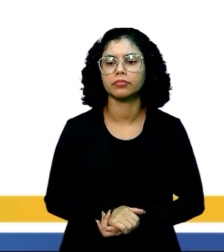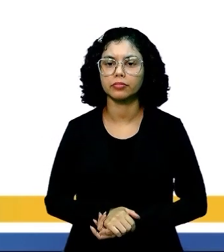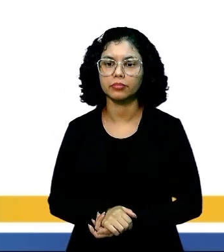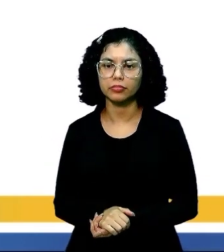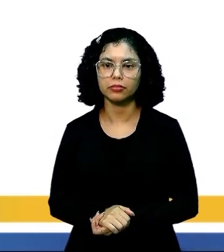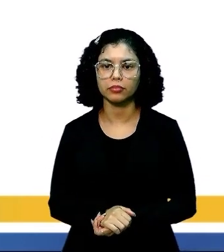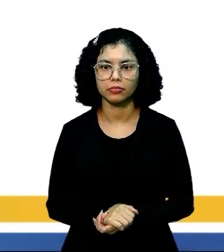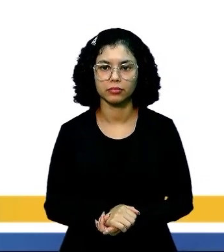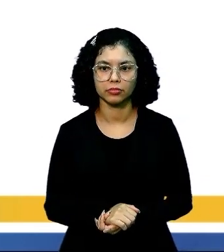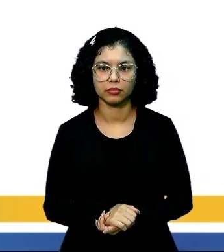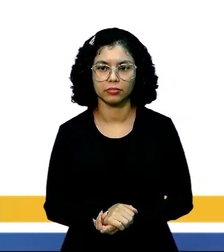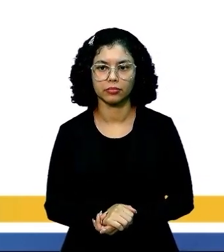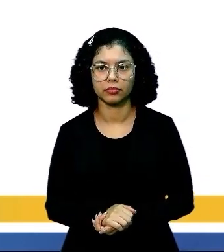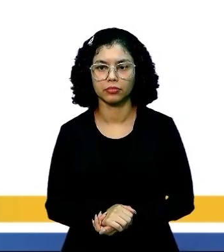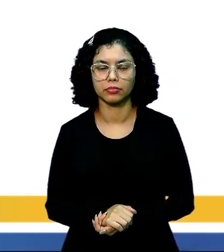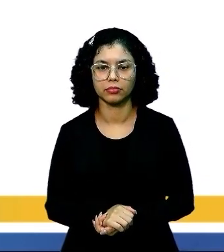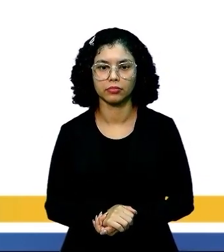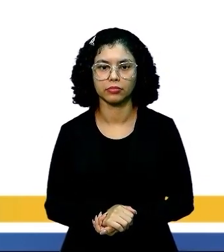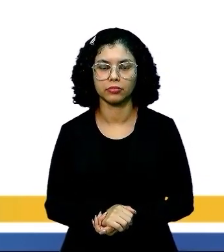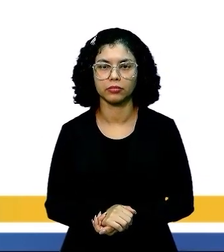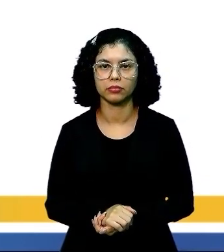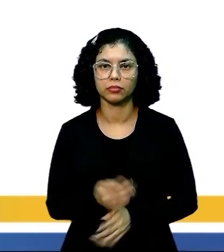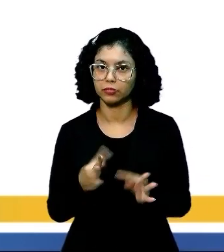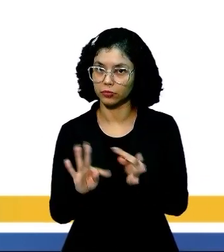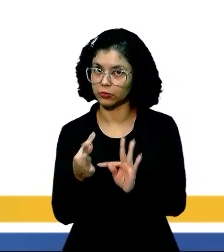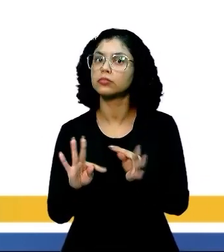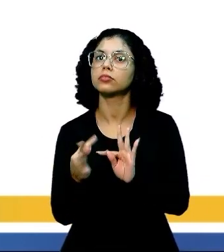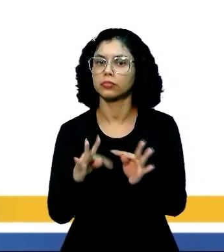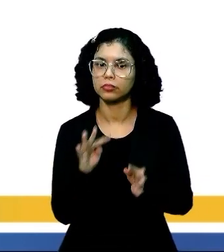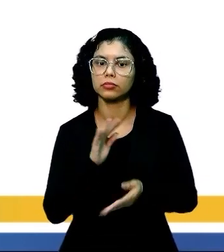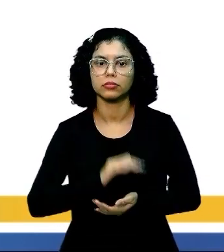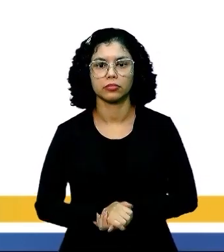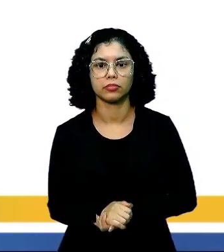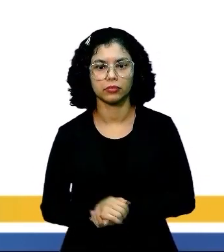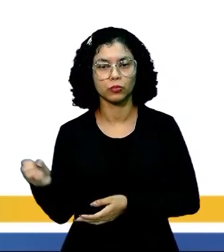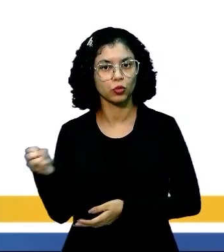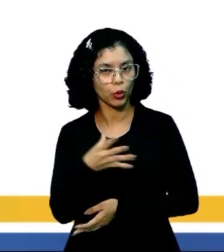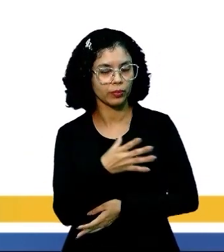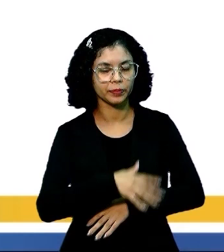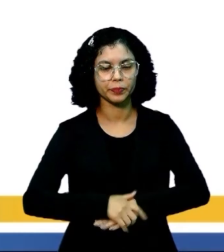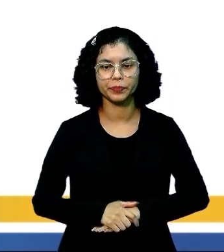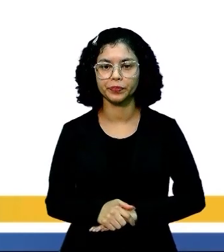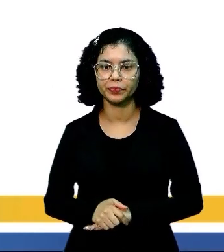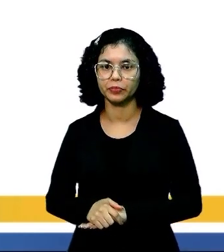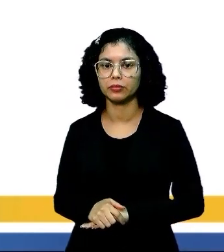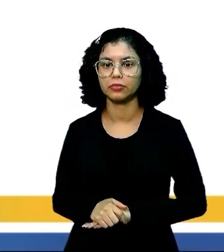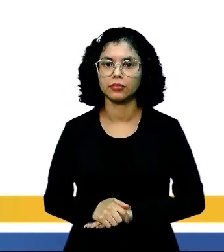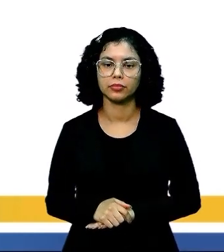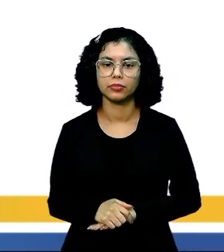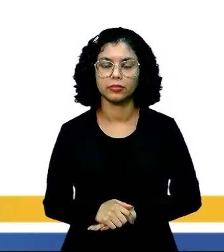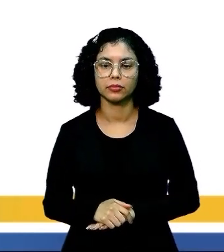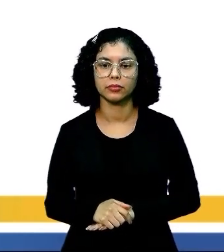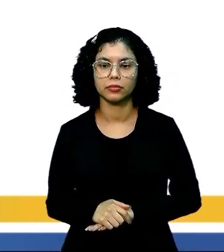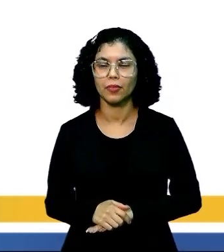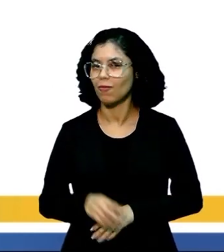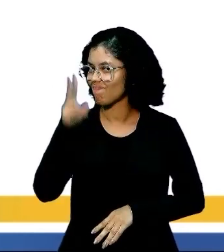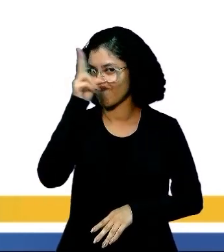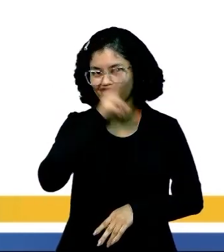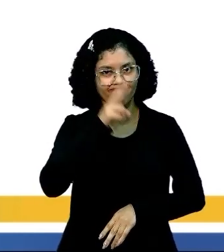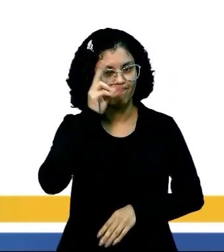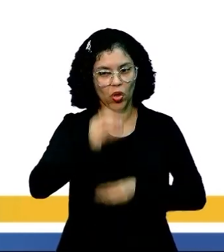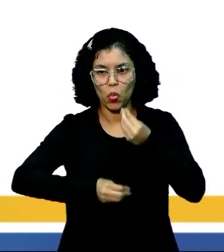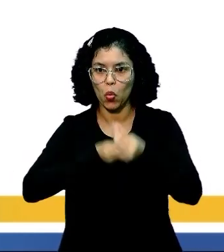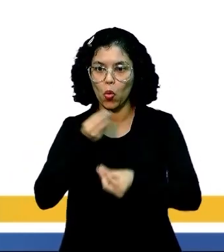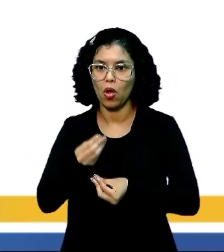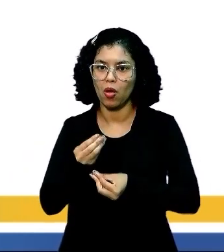numa época de bastante ou rápido desenvolvimento de novas tecnologias. E quase não se lembram mais como